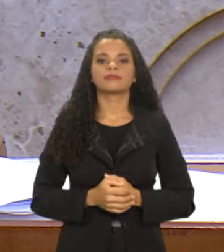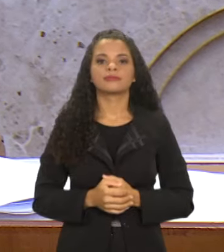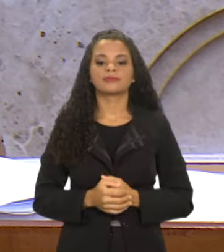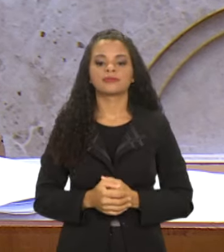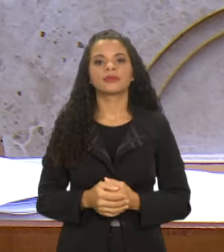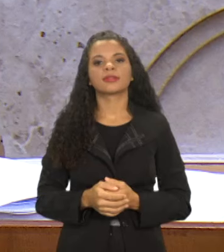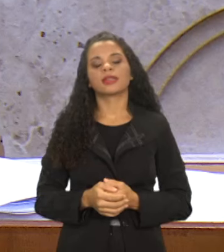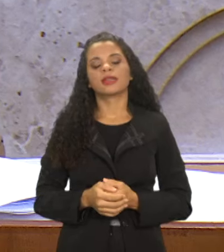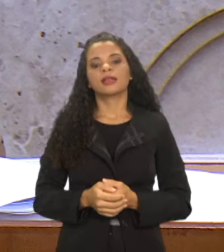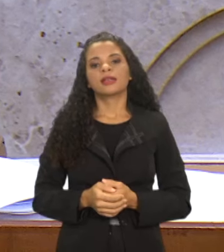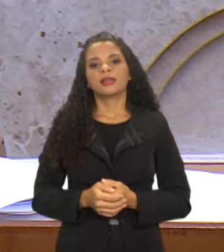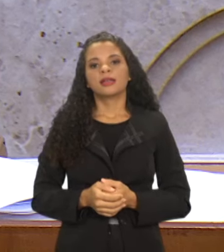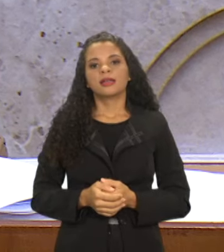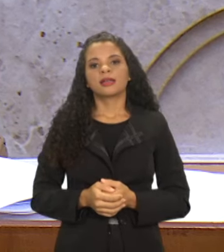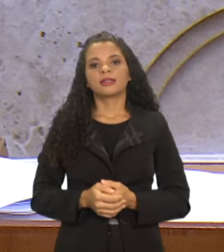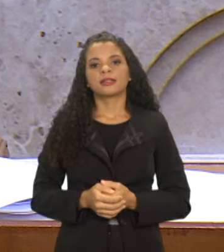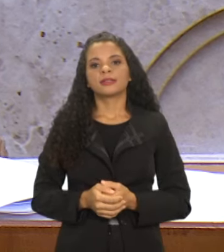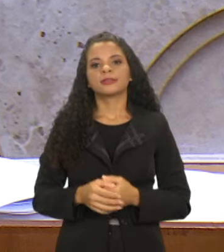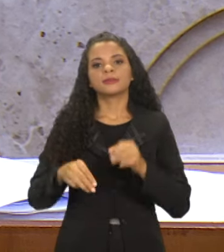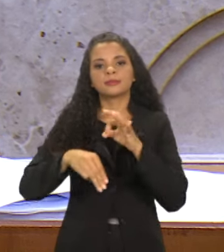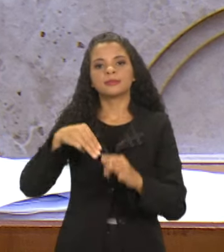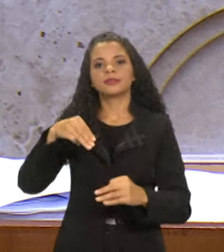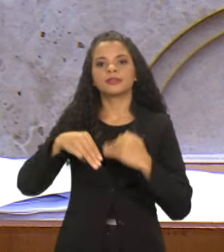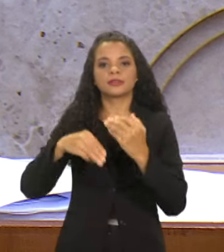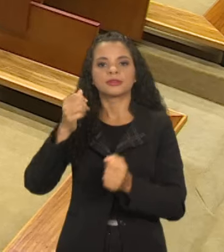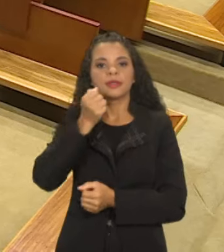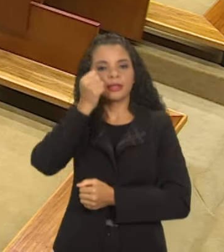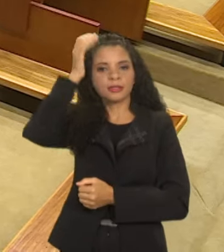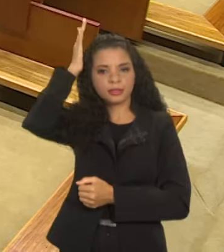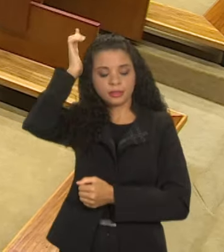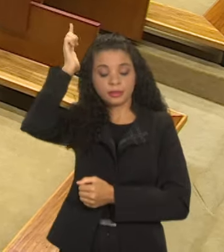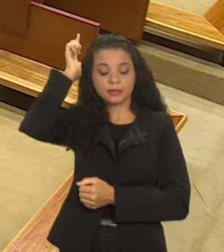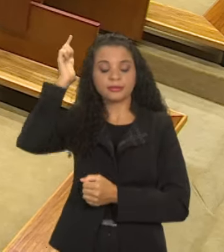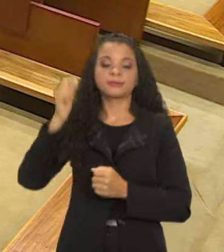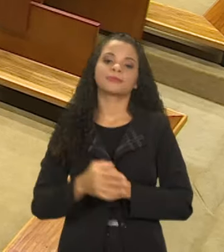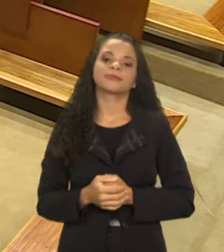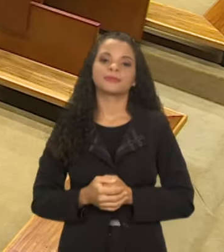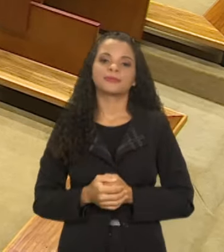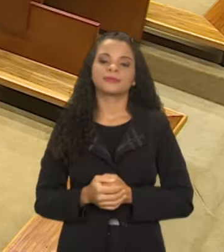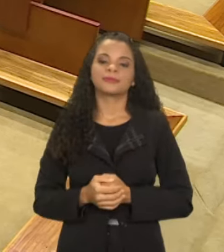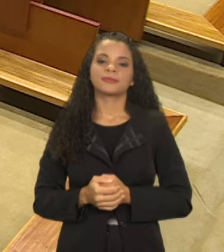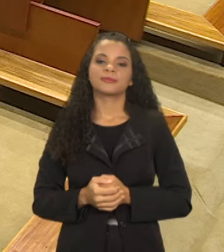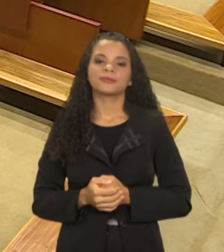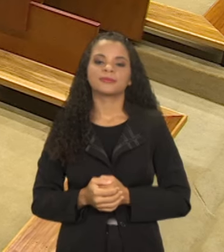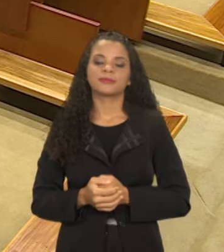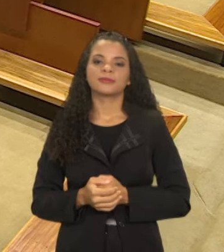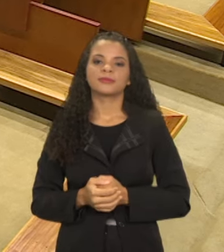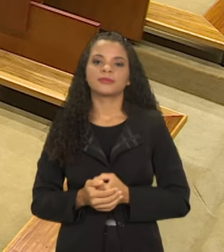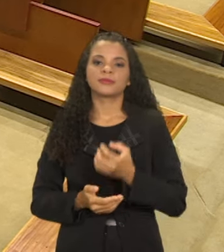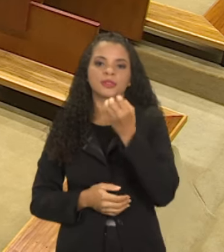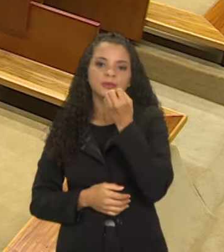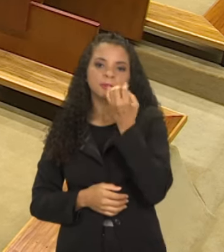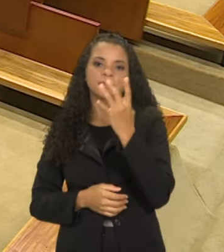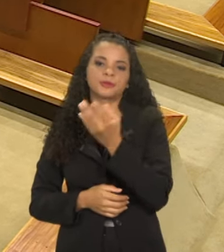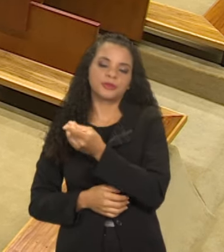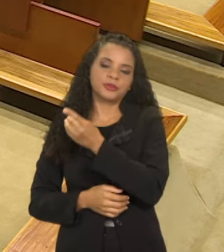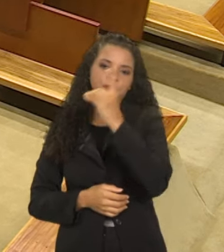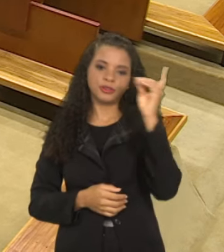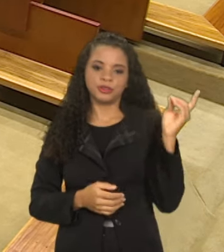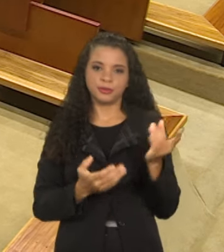Ministro Alexandre de Moraes. Bom dia, presidente. Cumprimento Vossa Excelência, cumprimento os